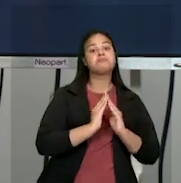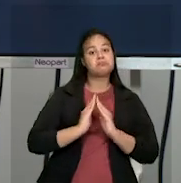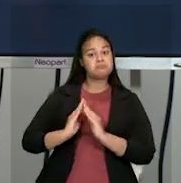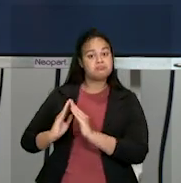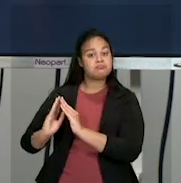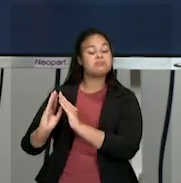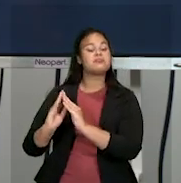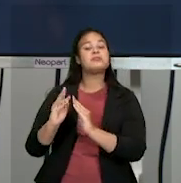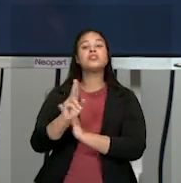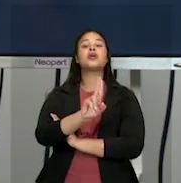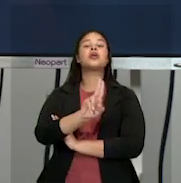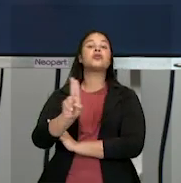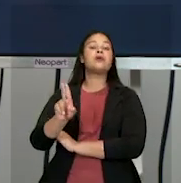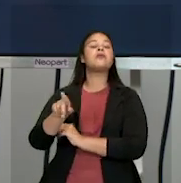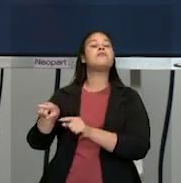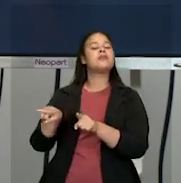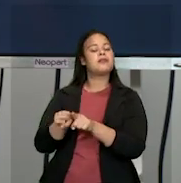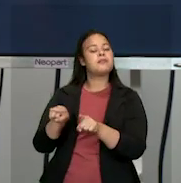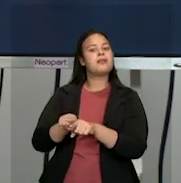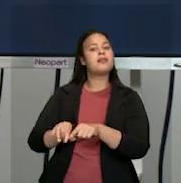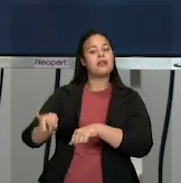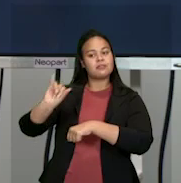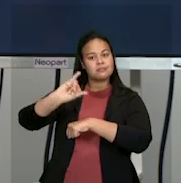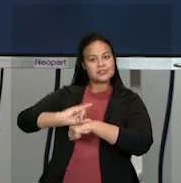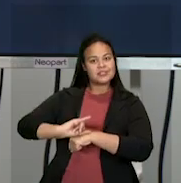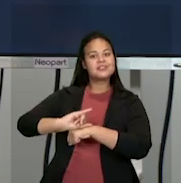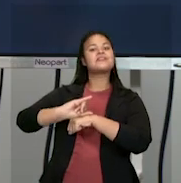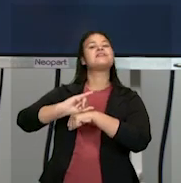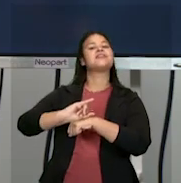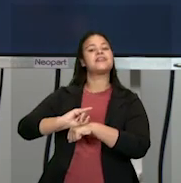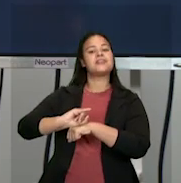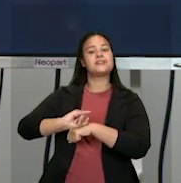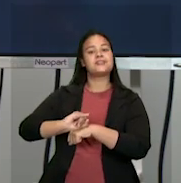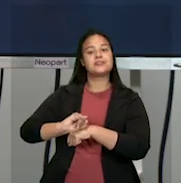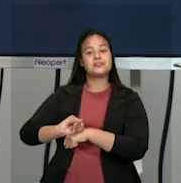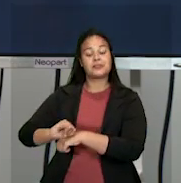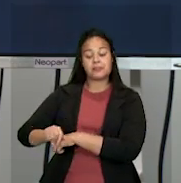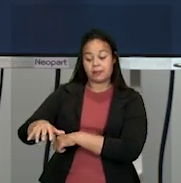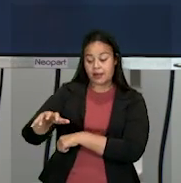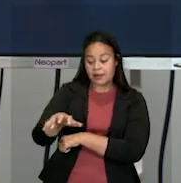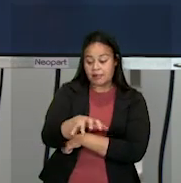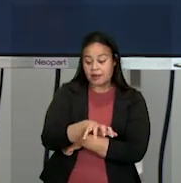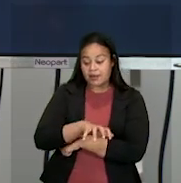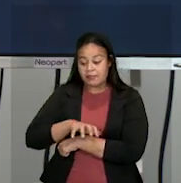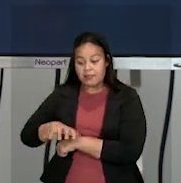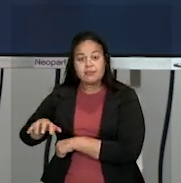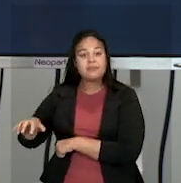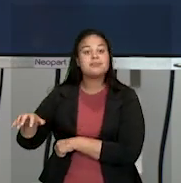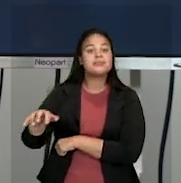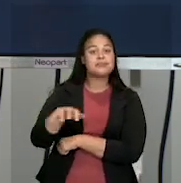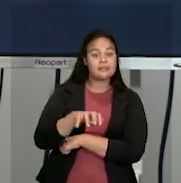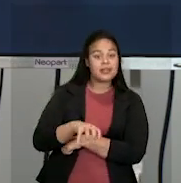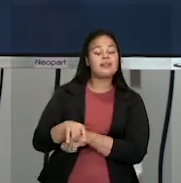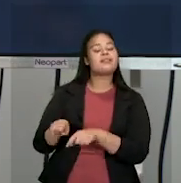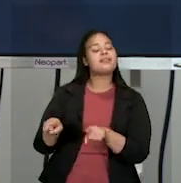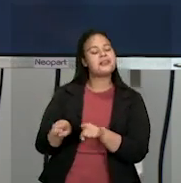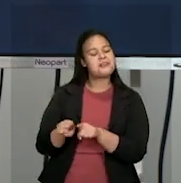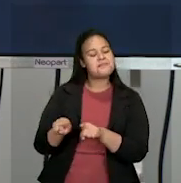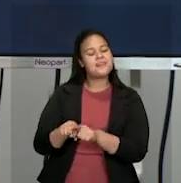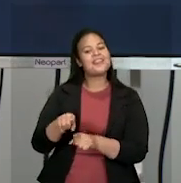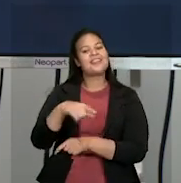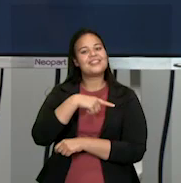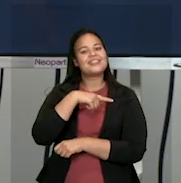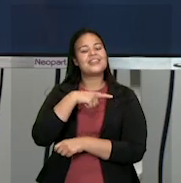vamos chamar, a gente tem o centro, depois a gente tem os bairros em volta do centro, onde também tem